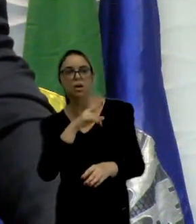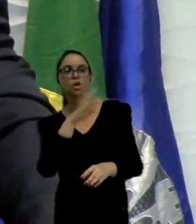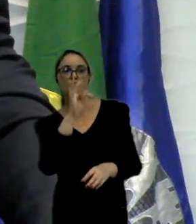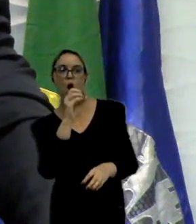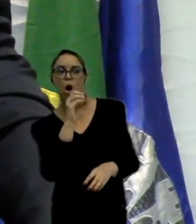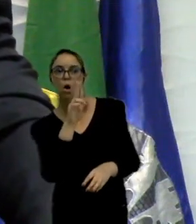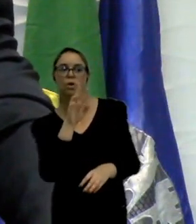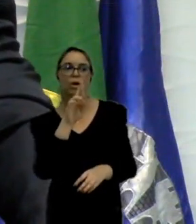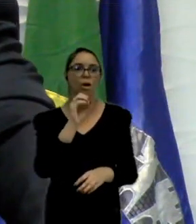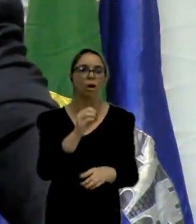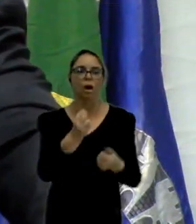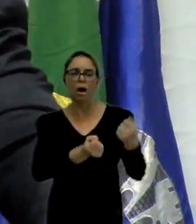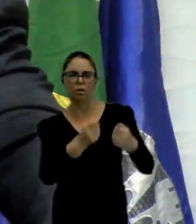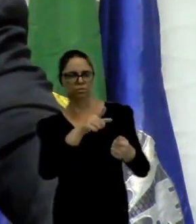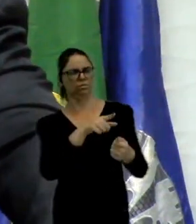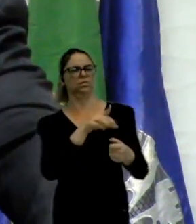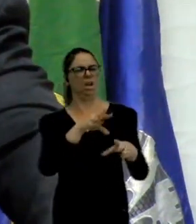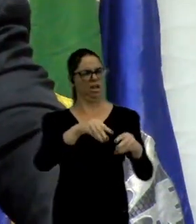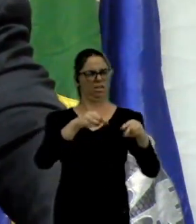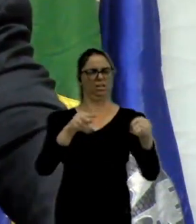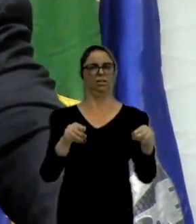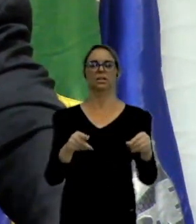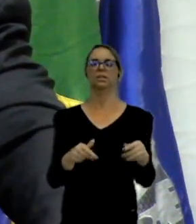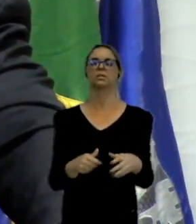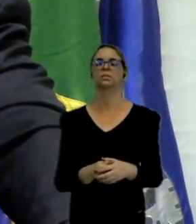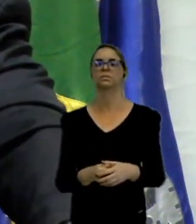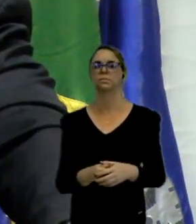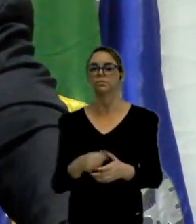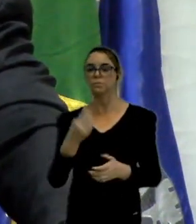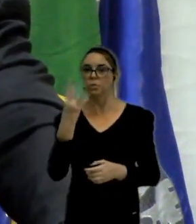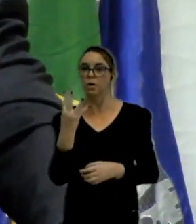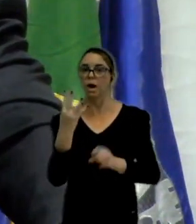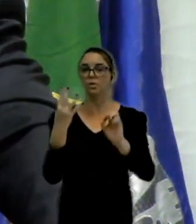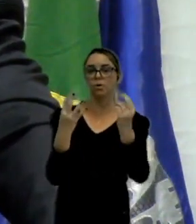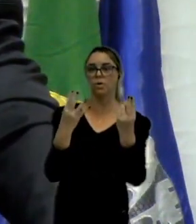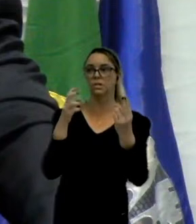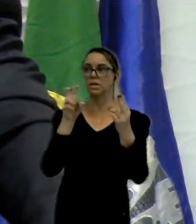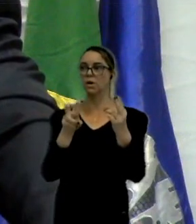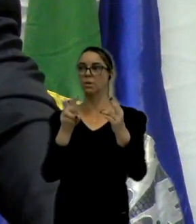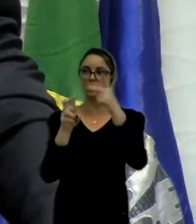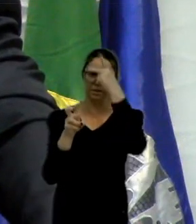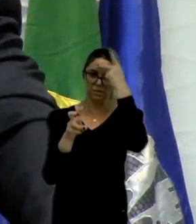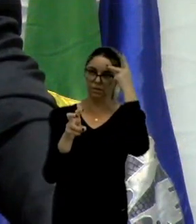Ela é aberta, vereador, mas à frente ela cabe 4, 5 pessoas com motorista.